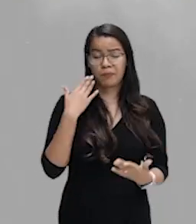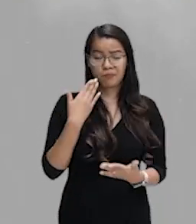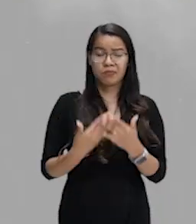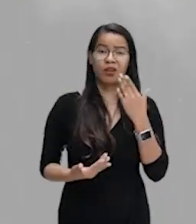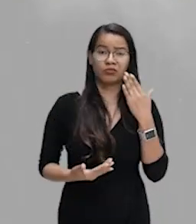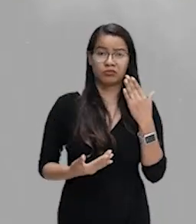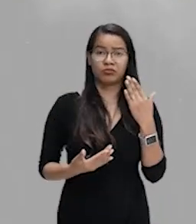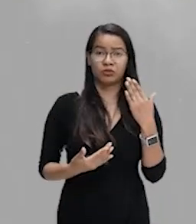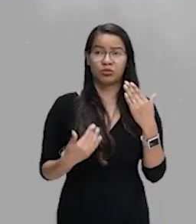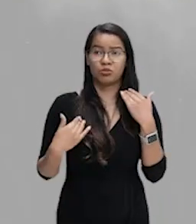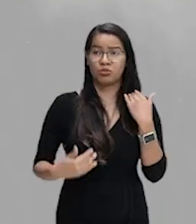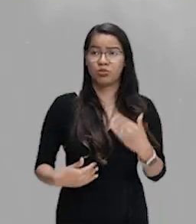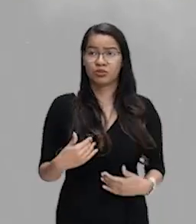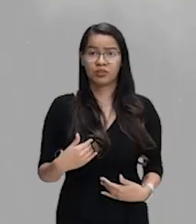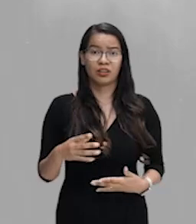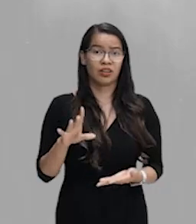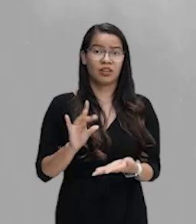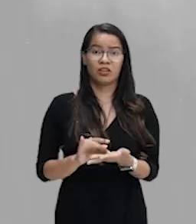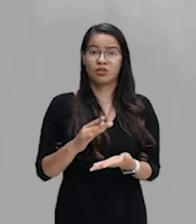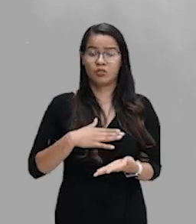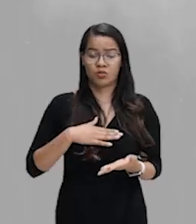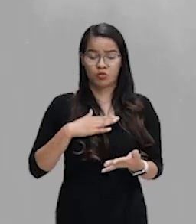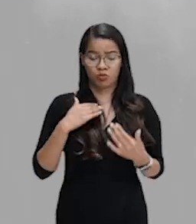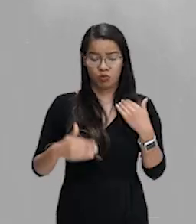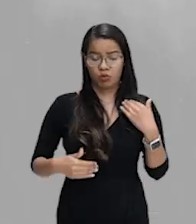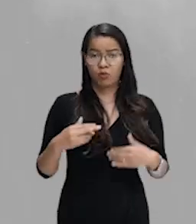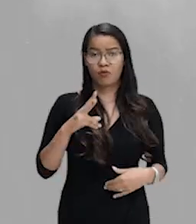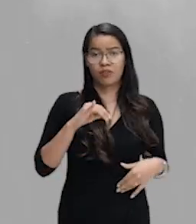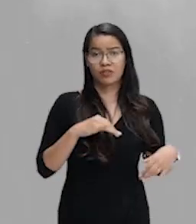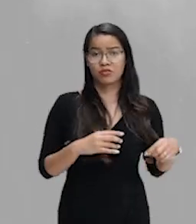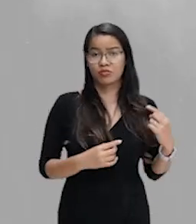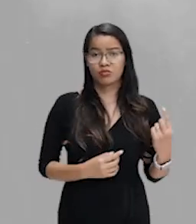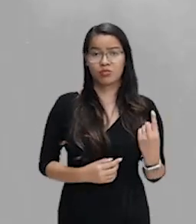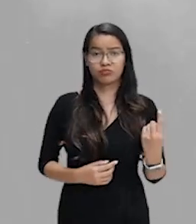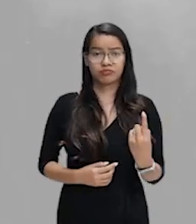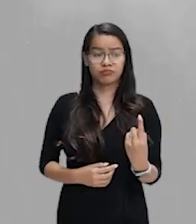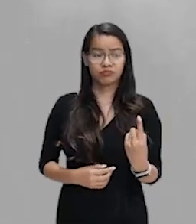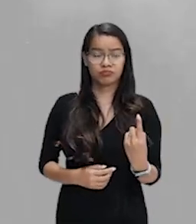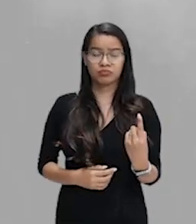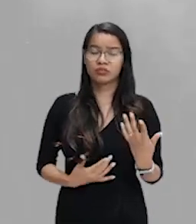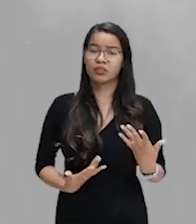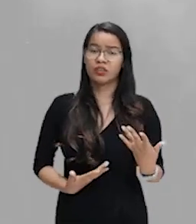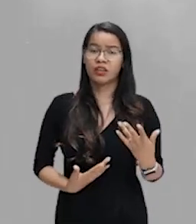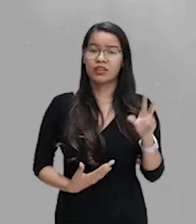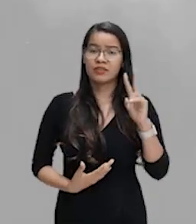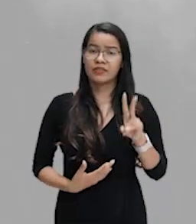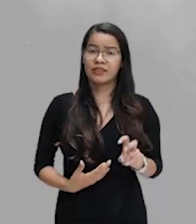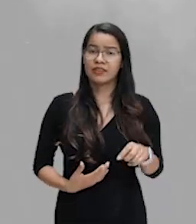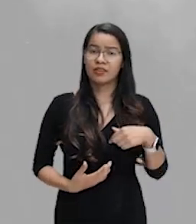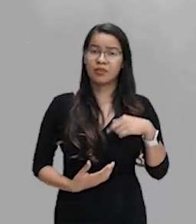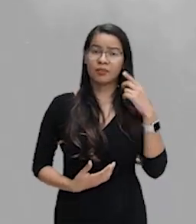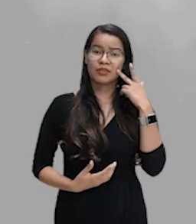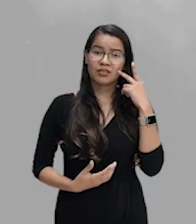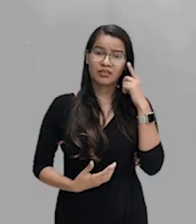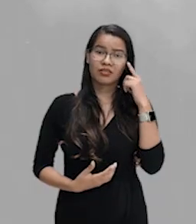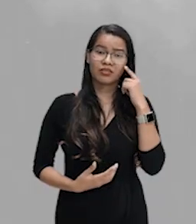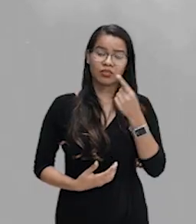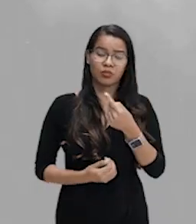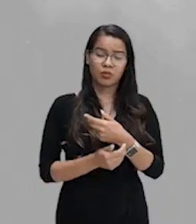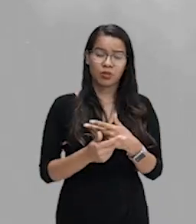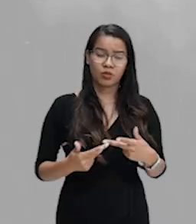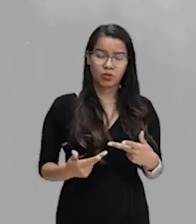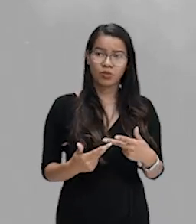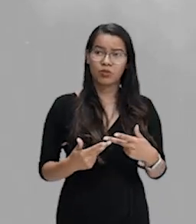meu corpo vai sozinho. Professor, o senhor está doido? Não, deixa eu explicar para vocês. Às vezes eu estou pensando em alguma coisa e como eu já funciono no automático dirigindo,